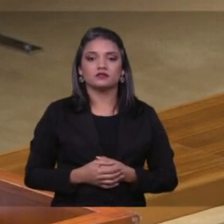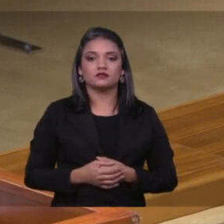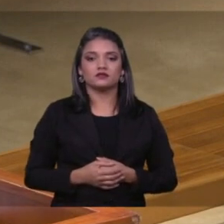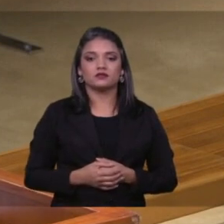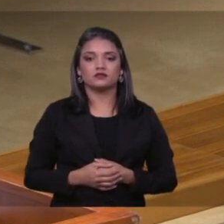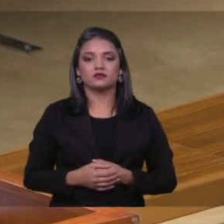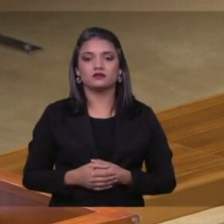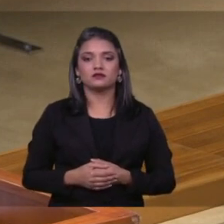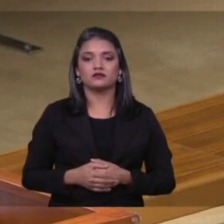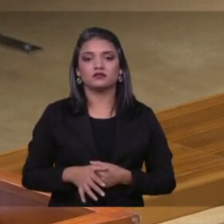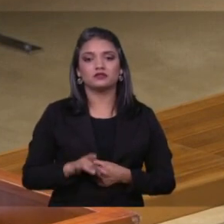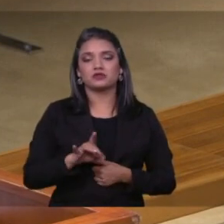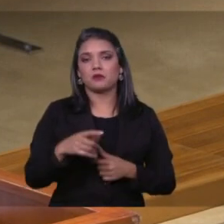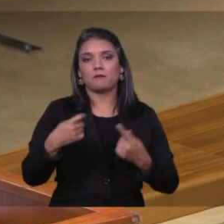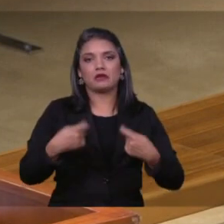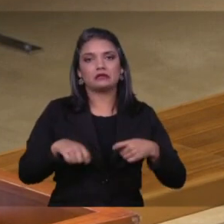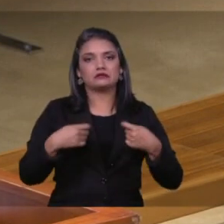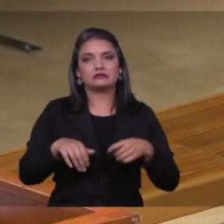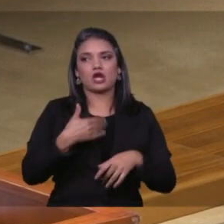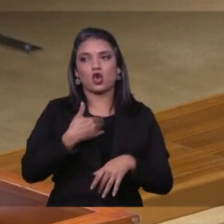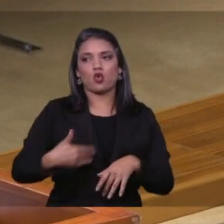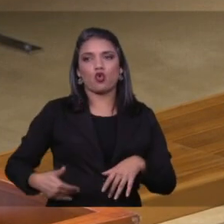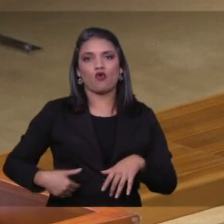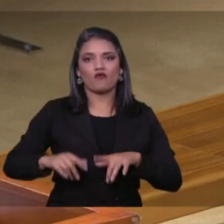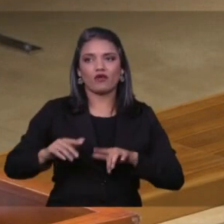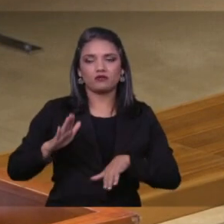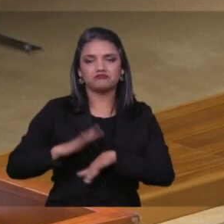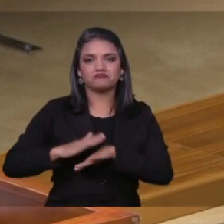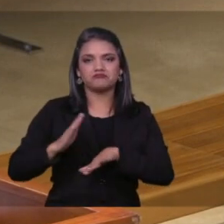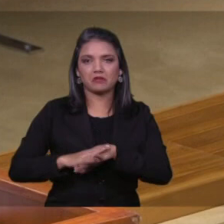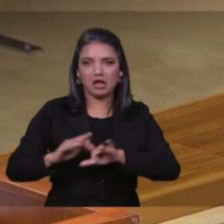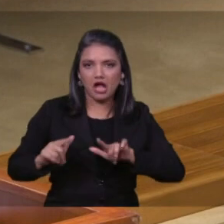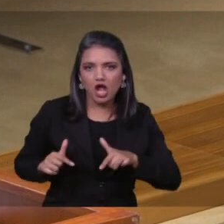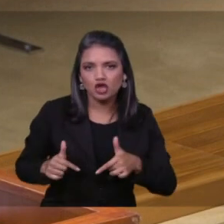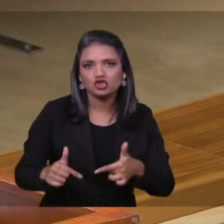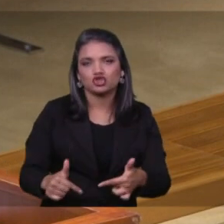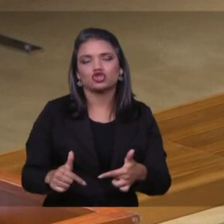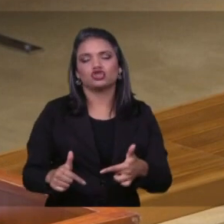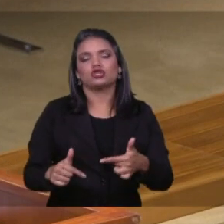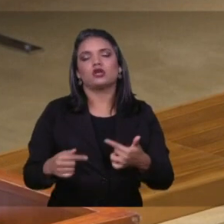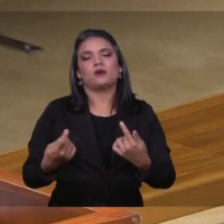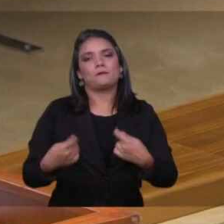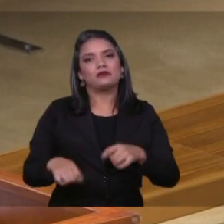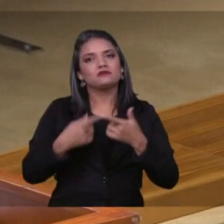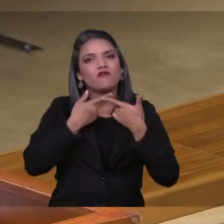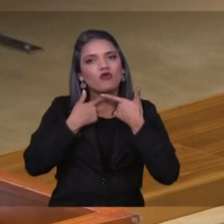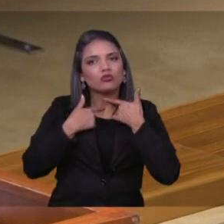dependendo apenas de ações governamentais, de vontades políticas que nem sempre são